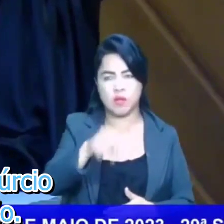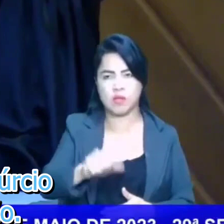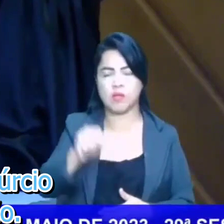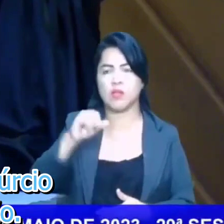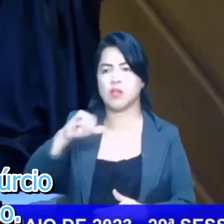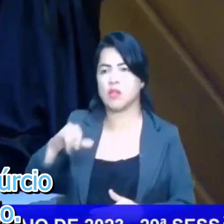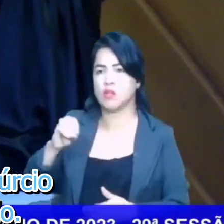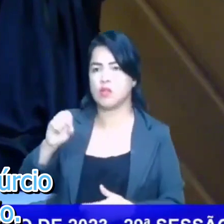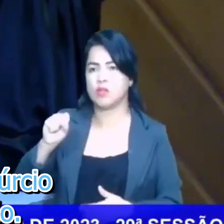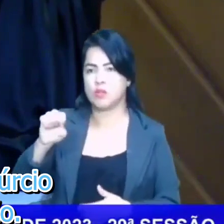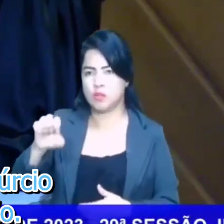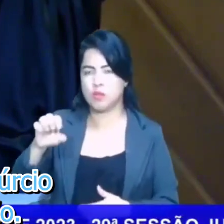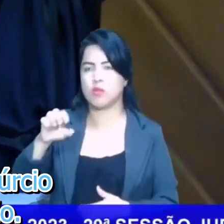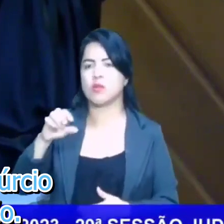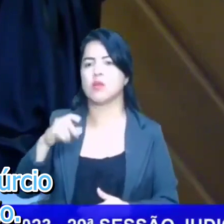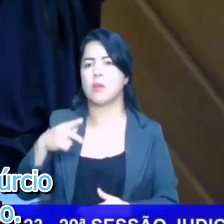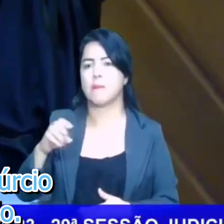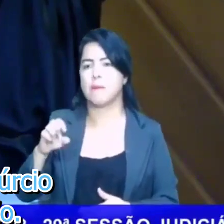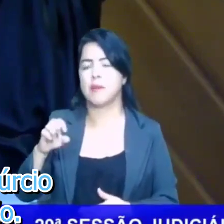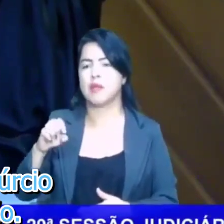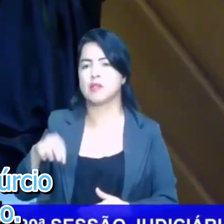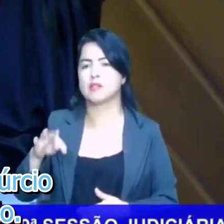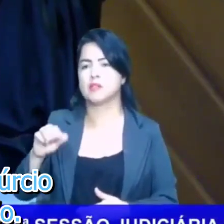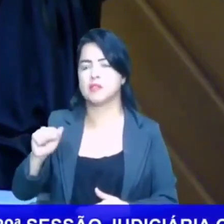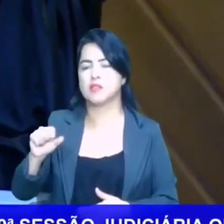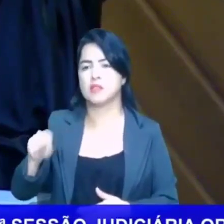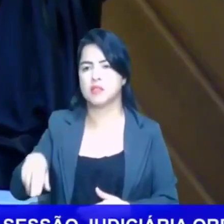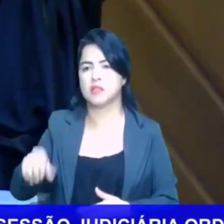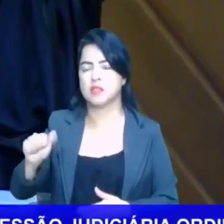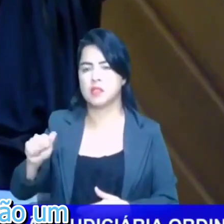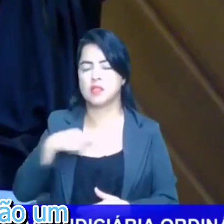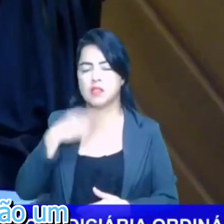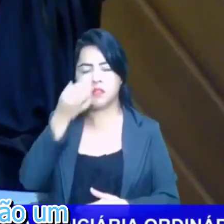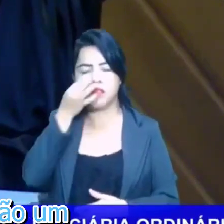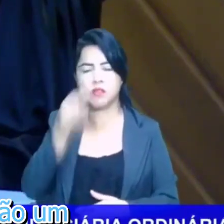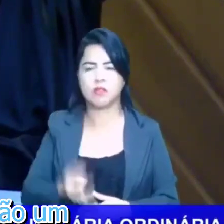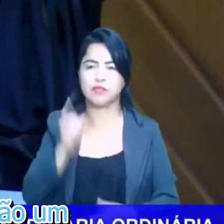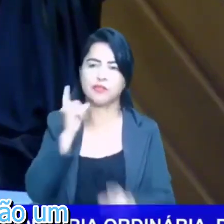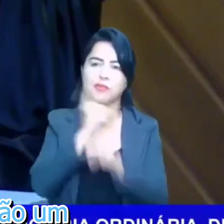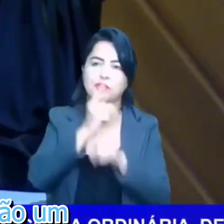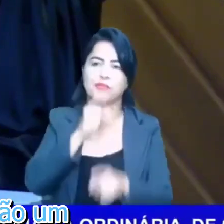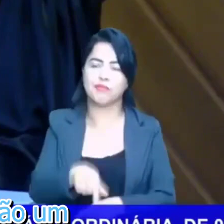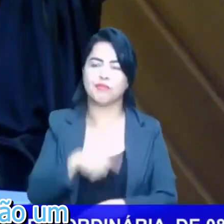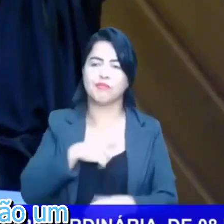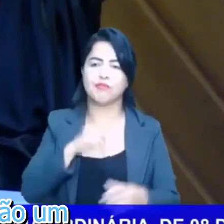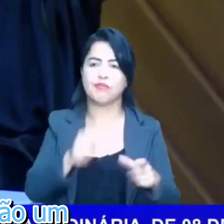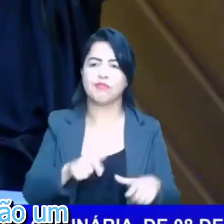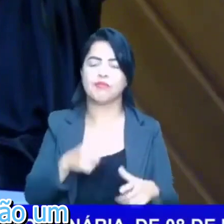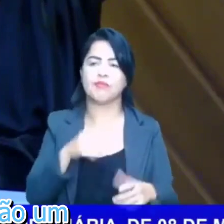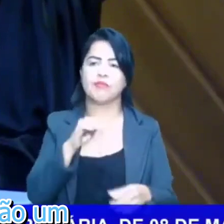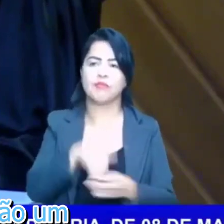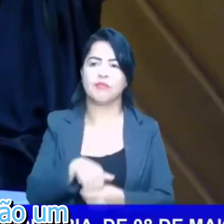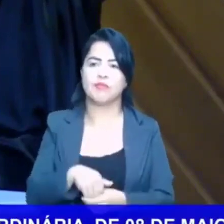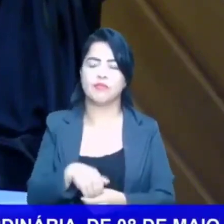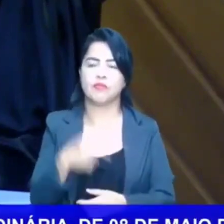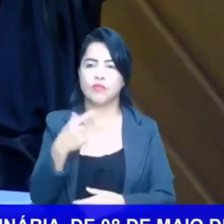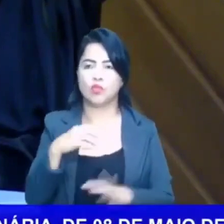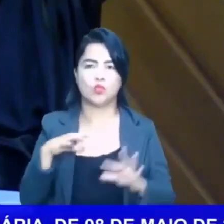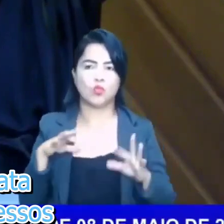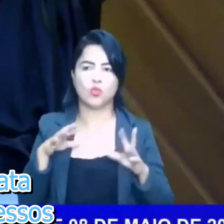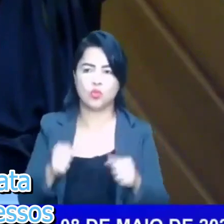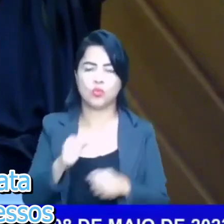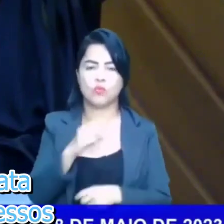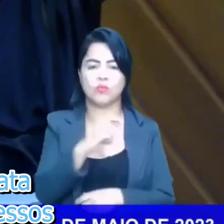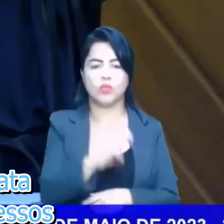Ribamar Pestana, ambos locais de votação. Assevera que foram encontrados nos locais de votação um total